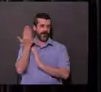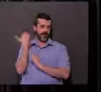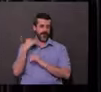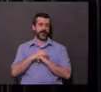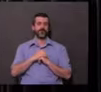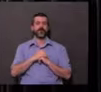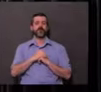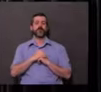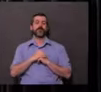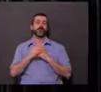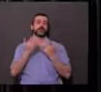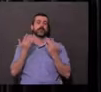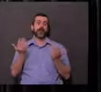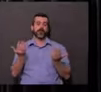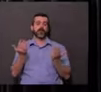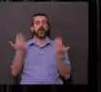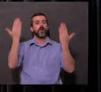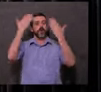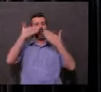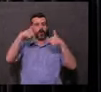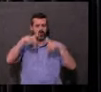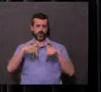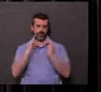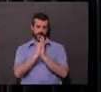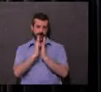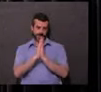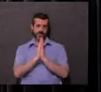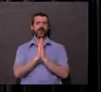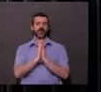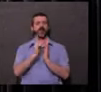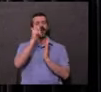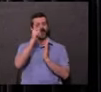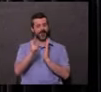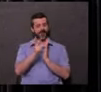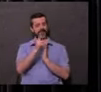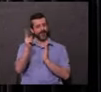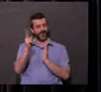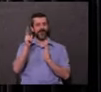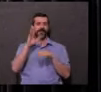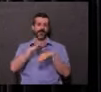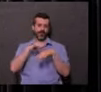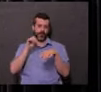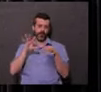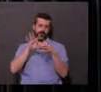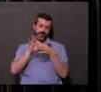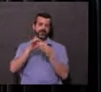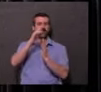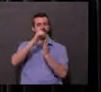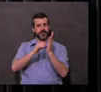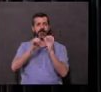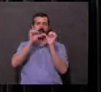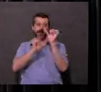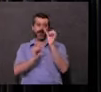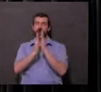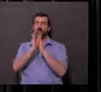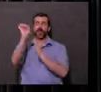Abençoada, por isso, esta noite de vigília, que na escuta da palavra de Deus, na oração e no silêncio, nos